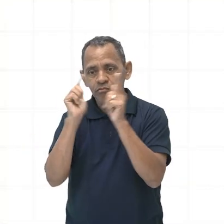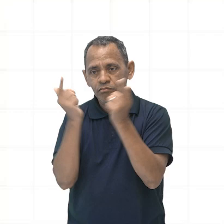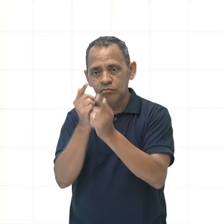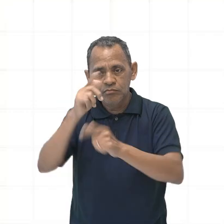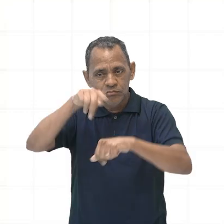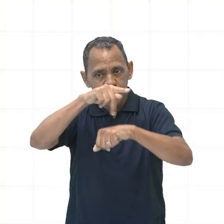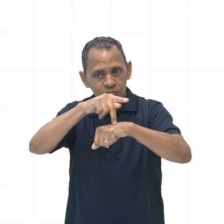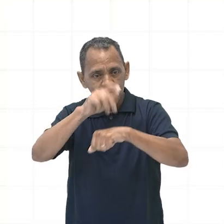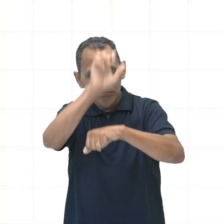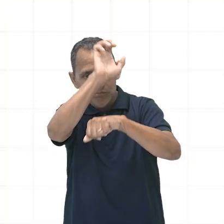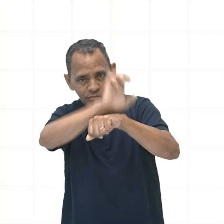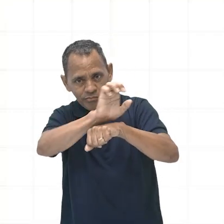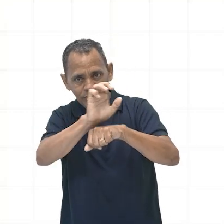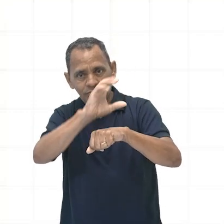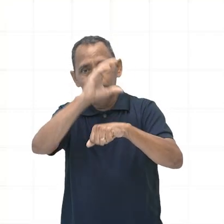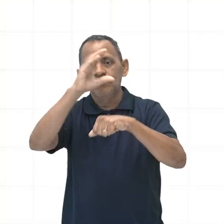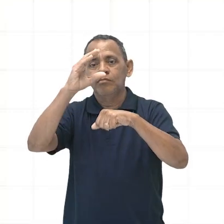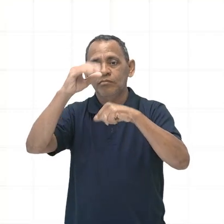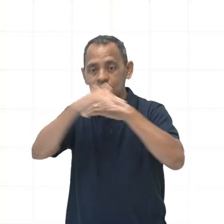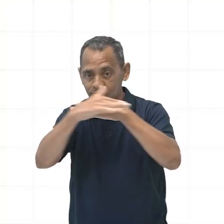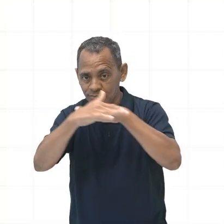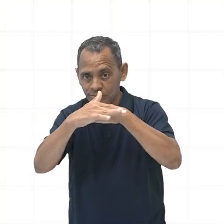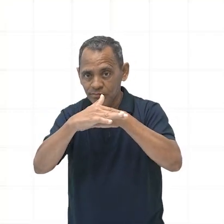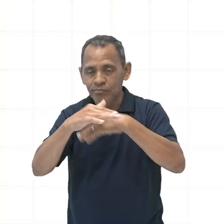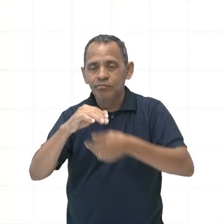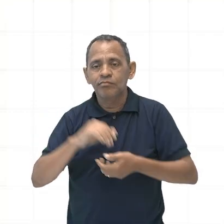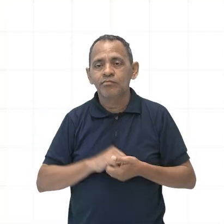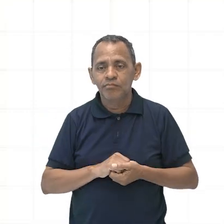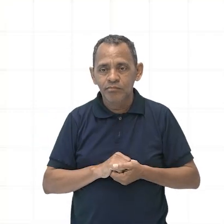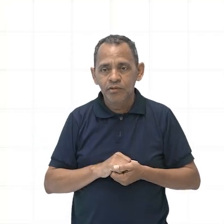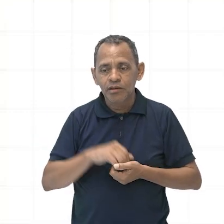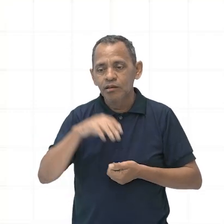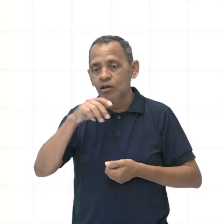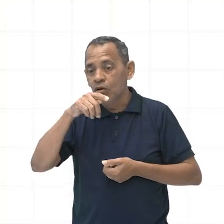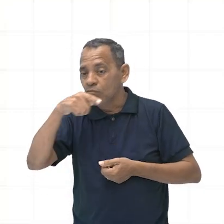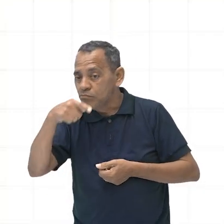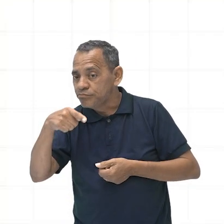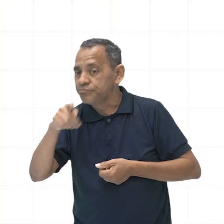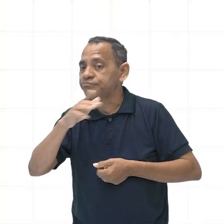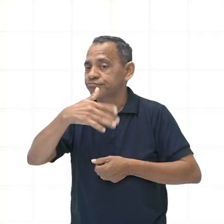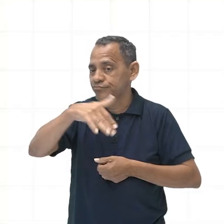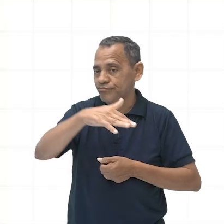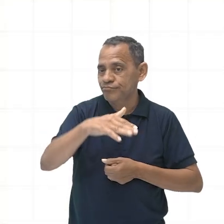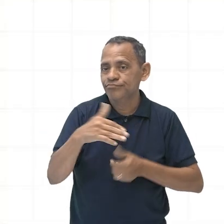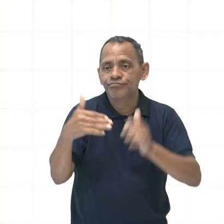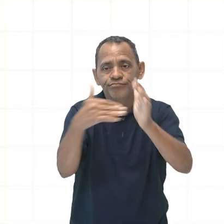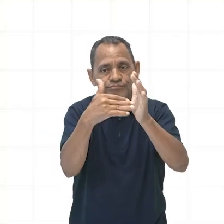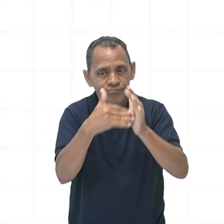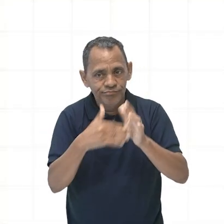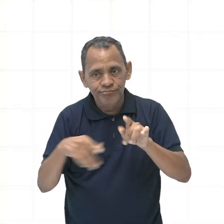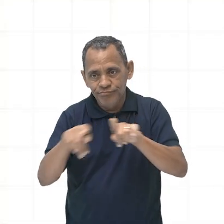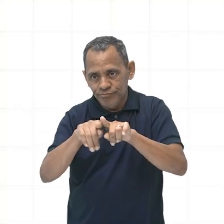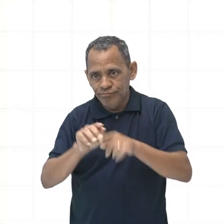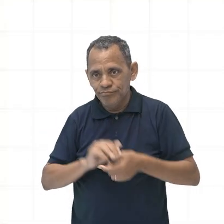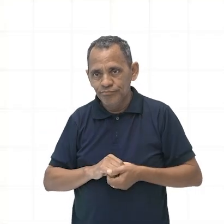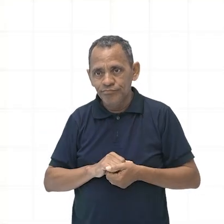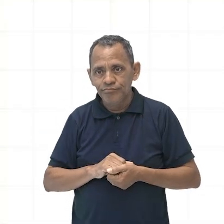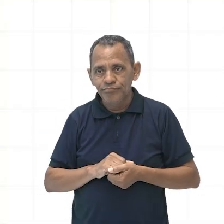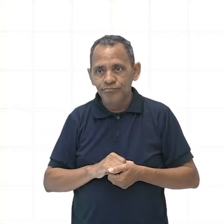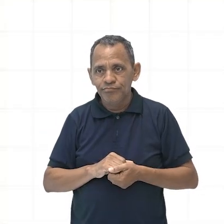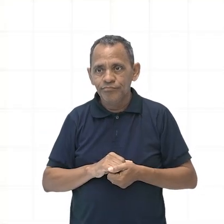país, estado, cidade, outras áreas delimitadas, certo? Por exemplo,